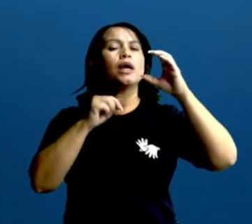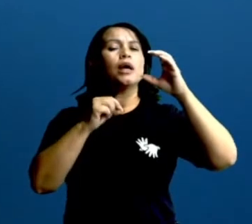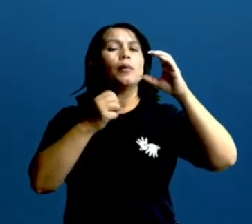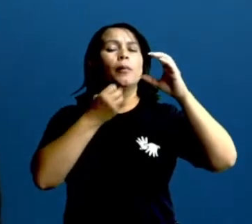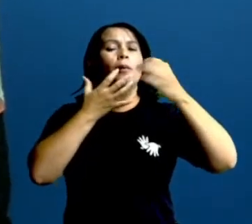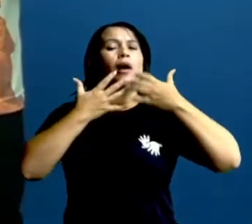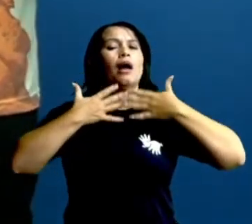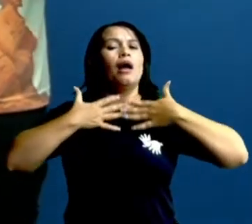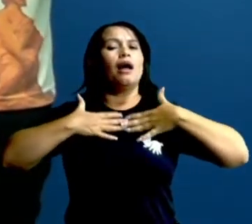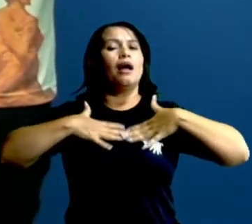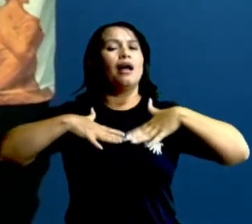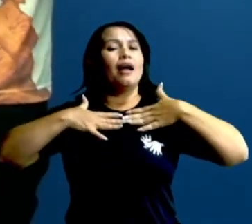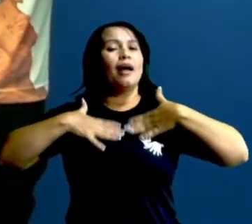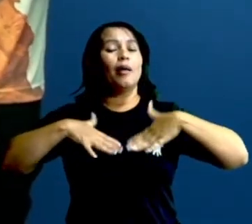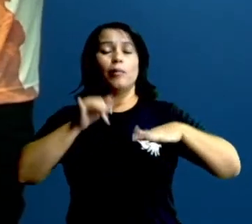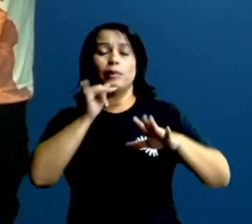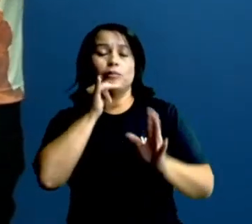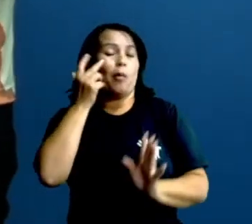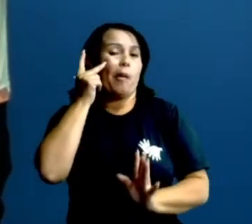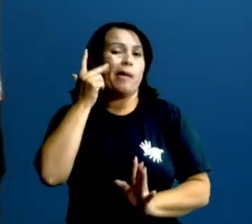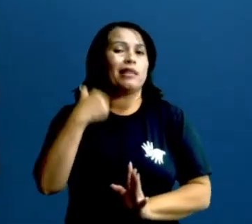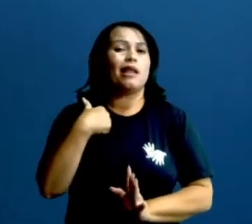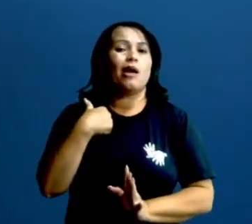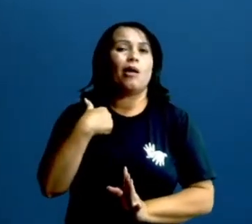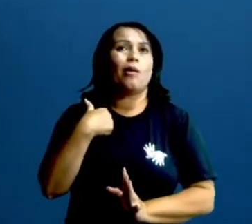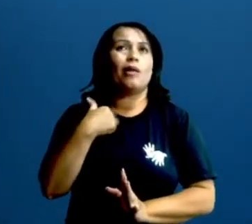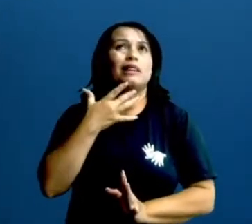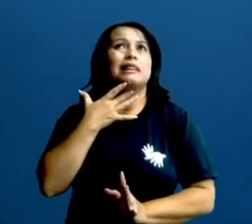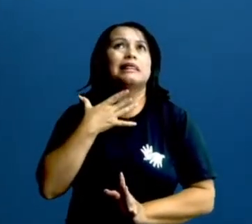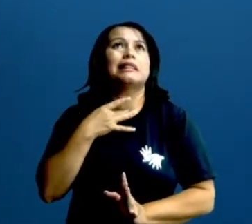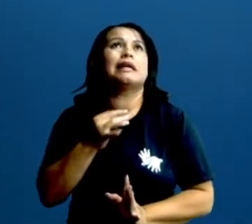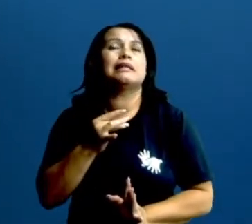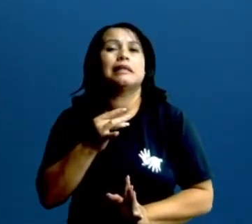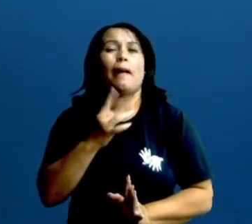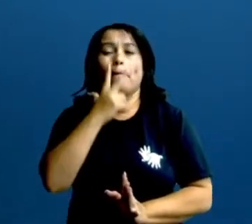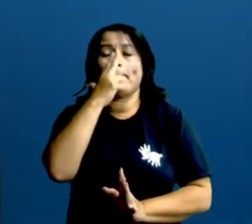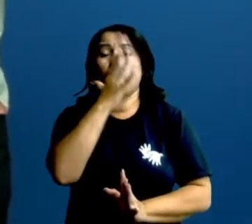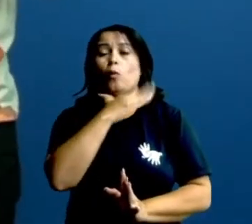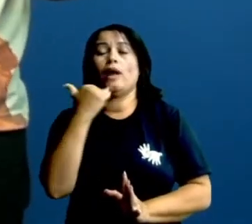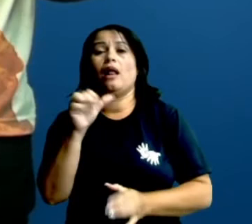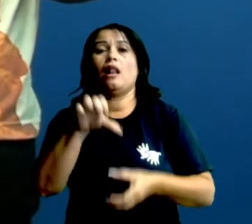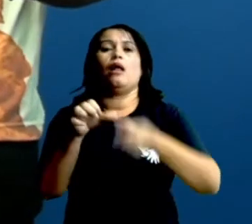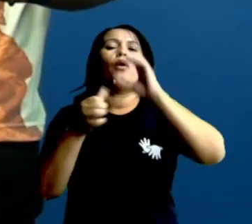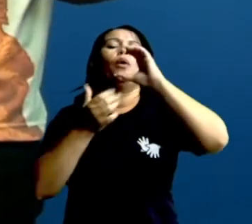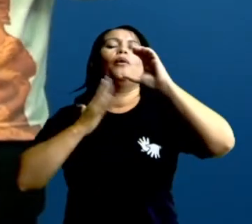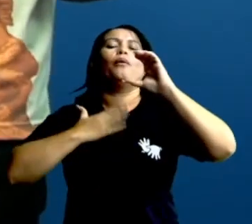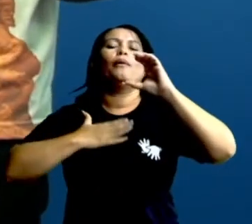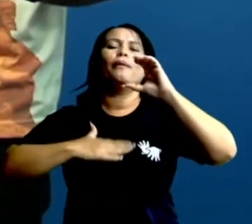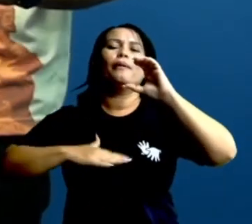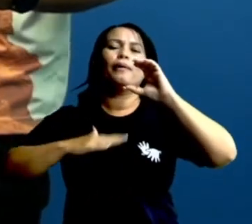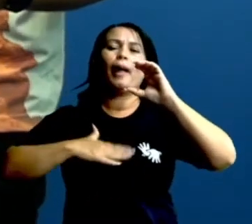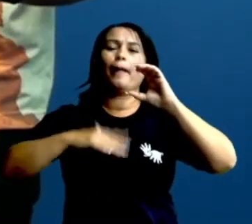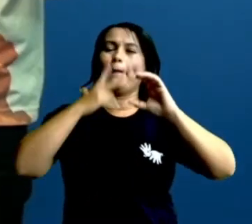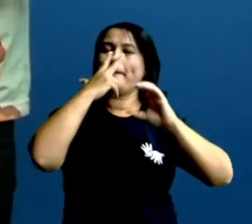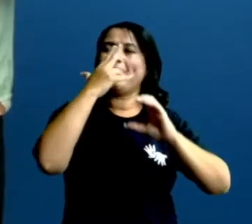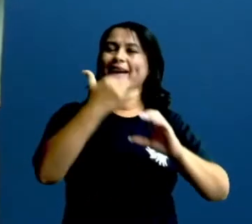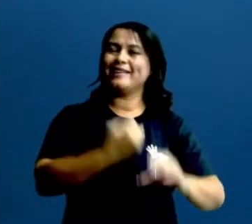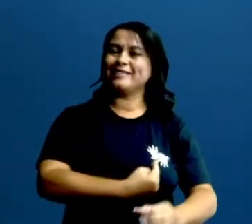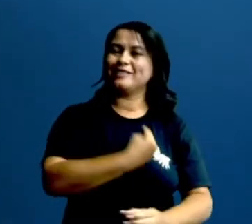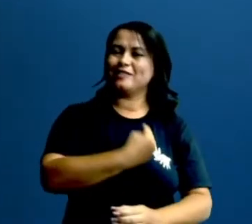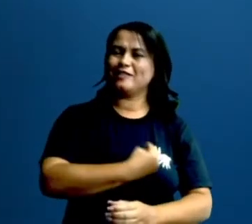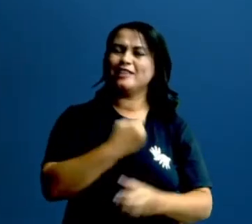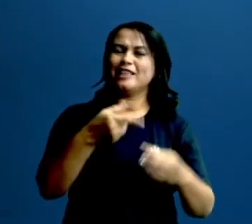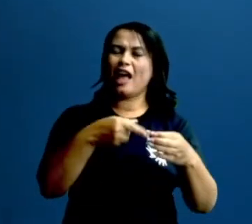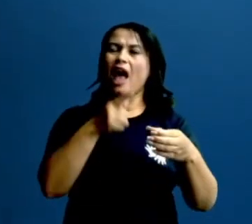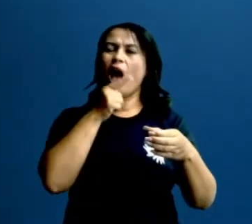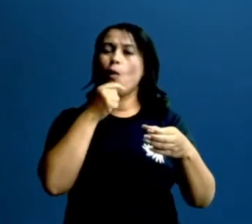gente. Geralmente a gente fala, né, eu estou matando a sede, né? A gente tem aquela sensação extremamente boa quando a gente toma aquele